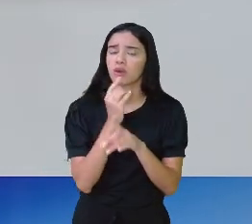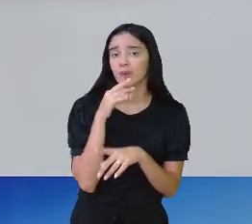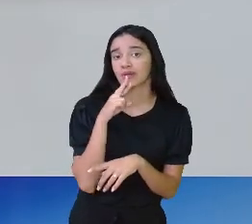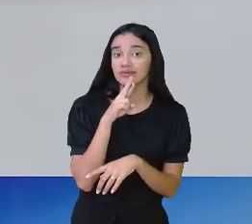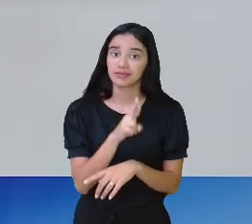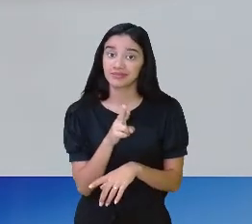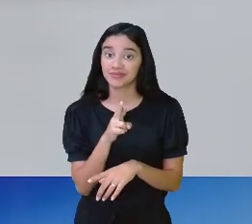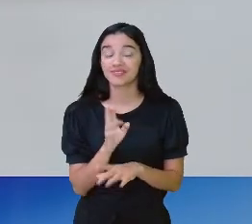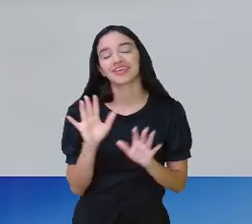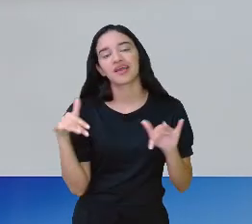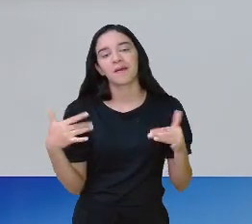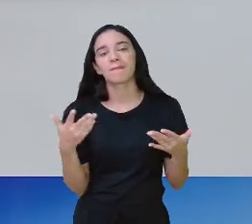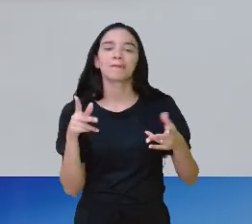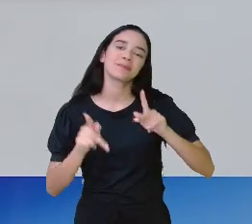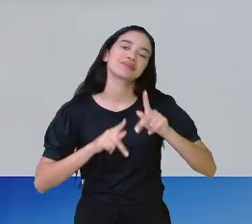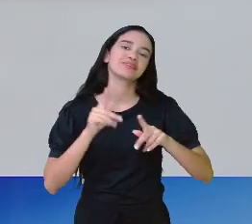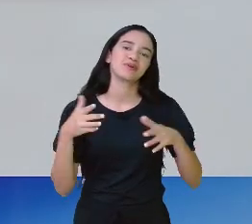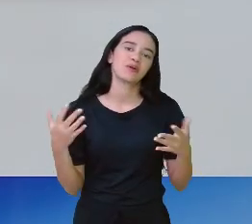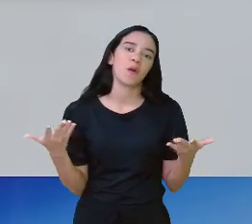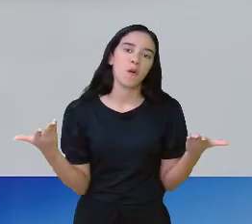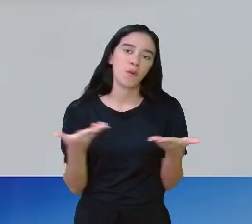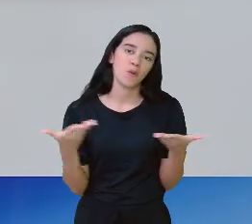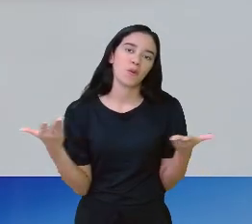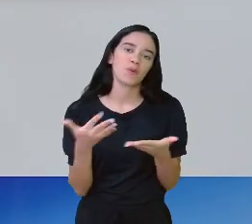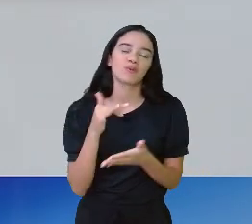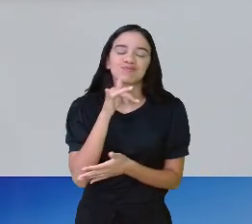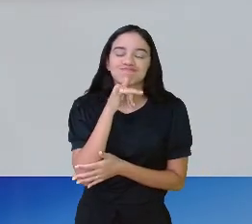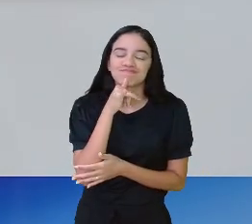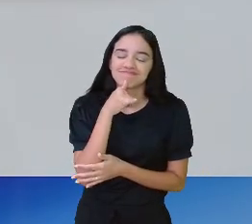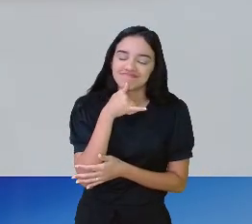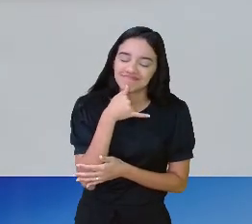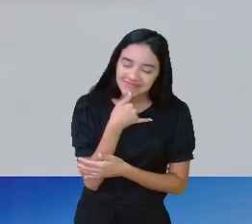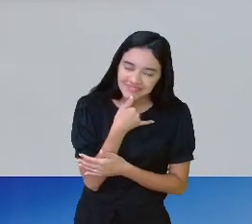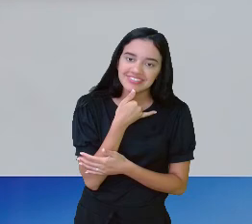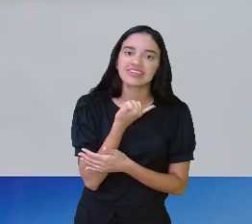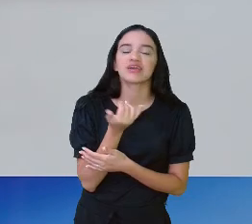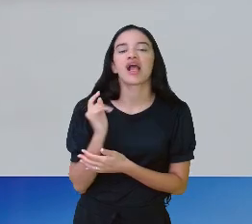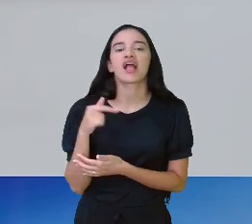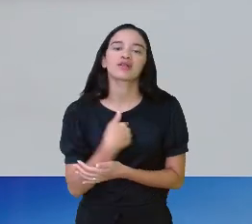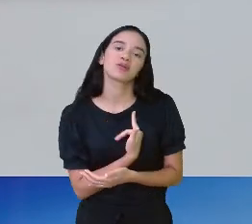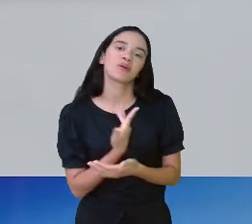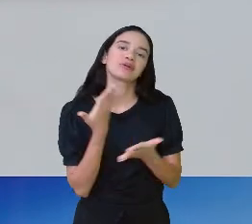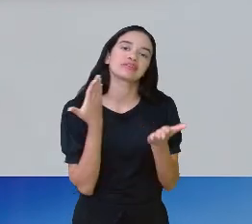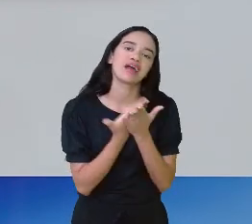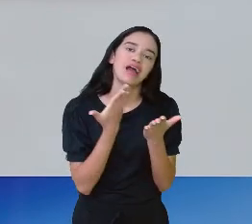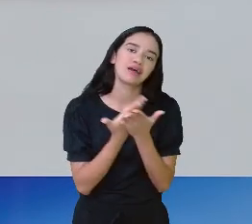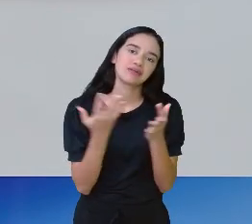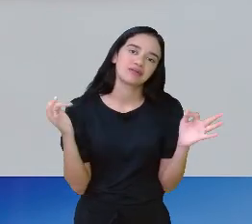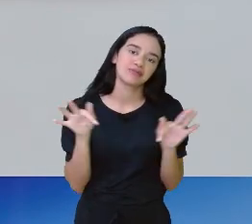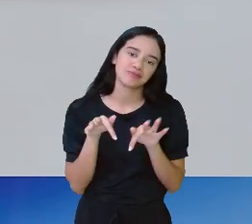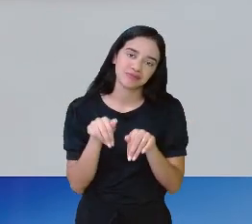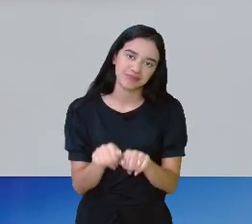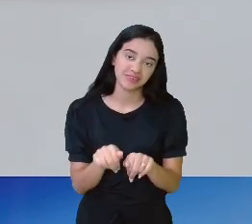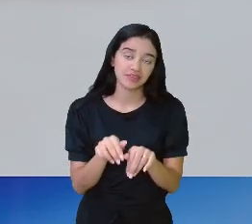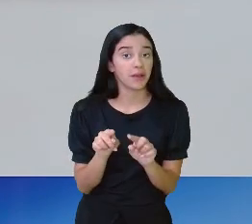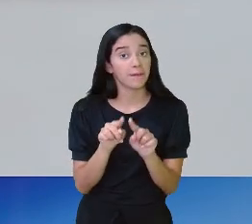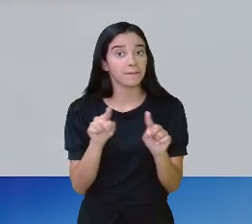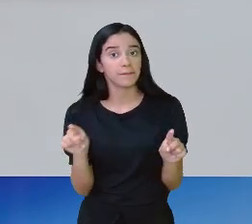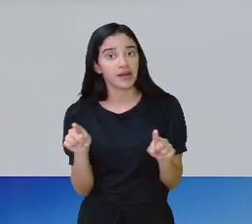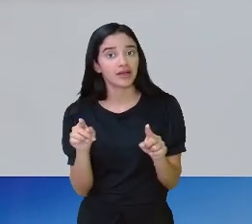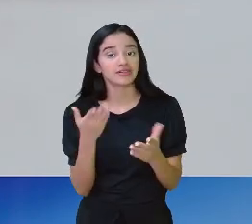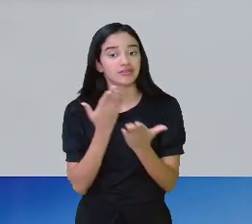resultado. Pessoal, por hoje, infelizmente, a nossa aula chegou ao fim. Mas eu